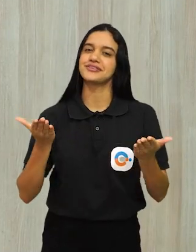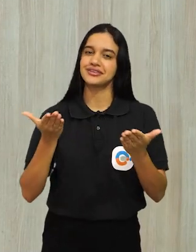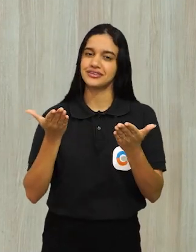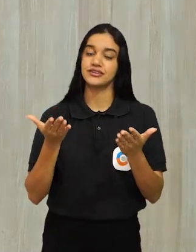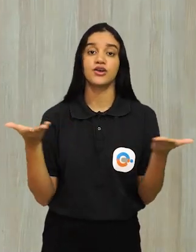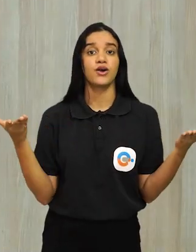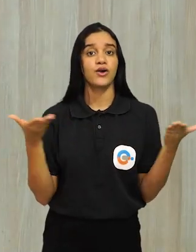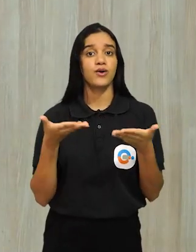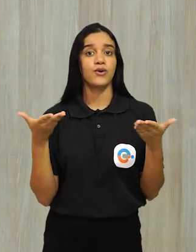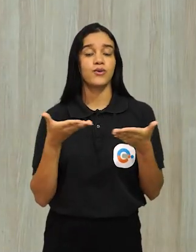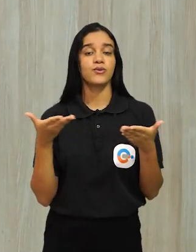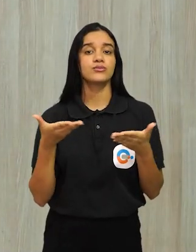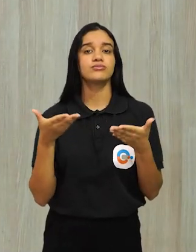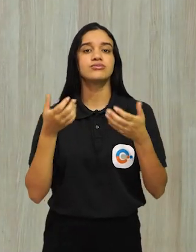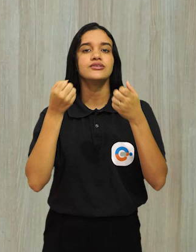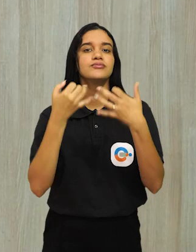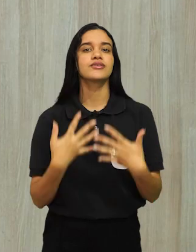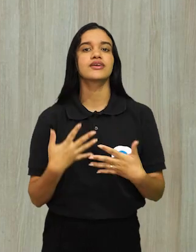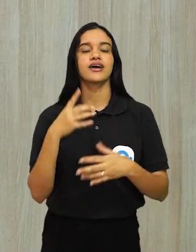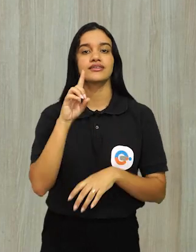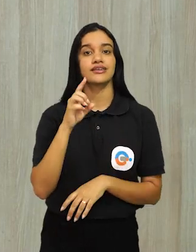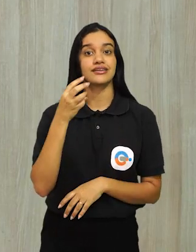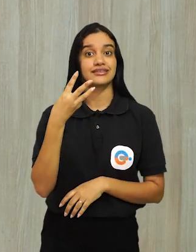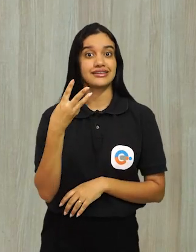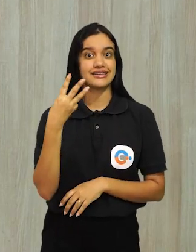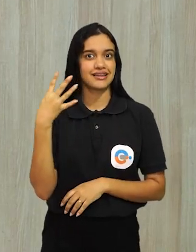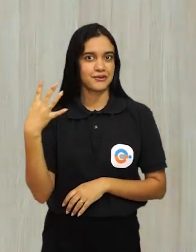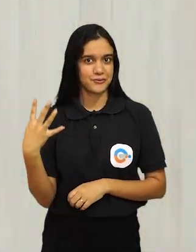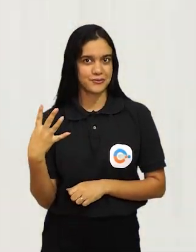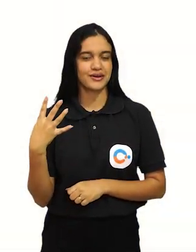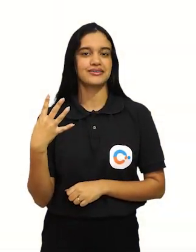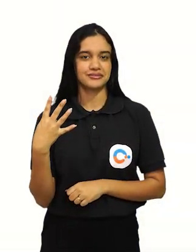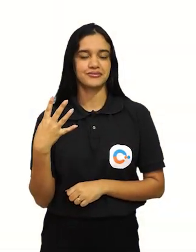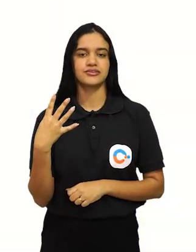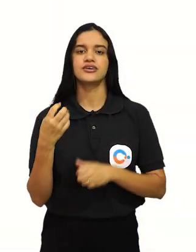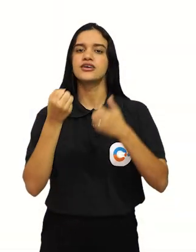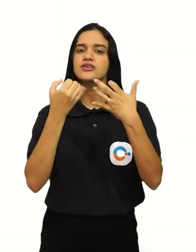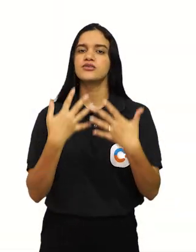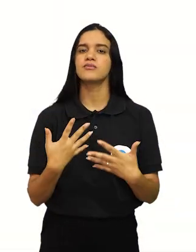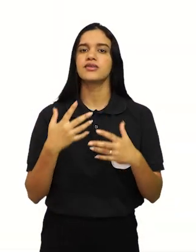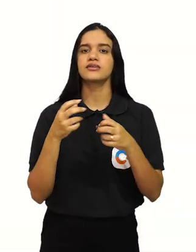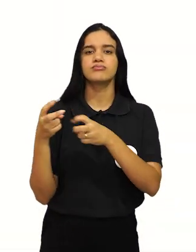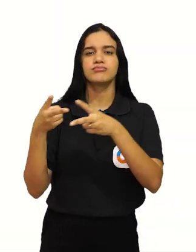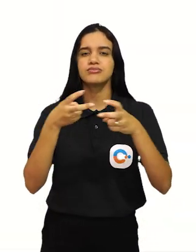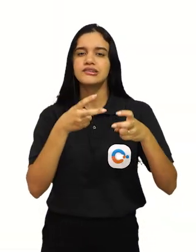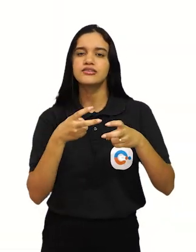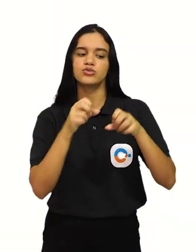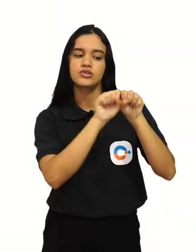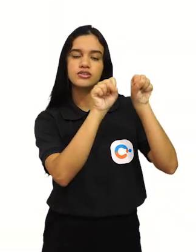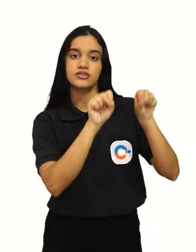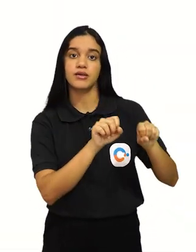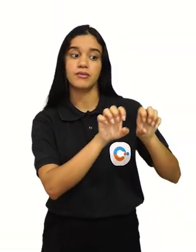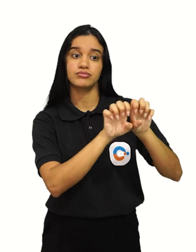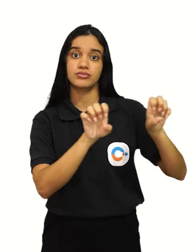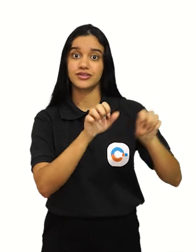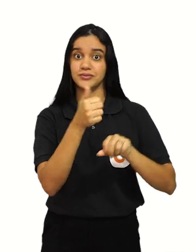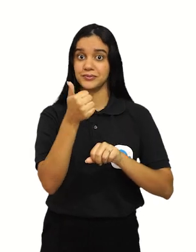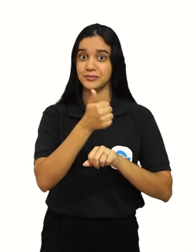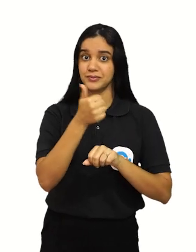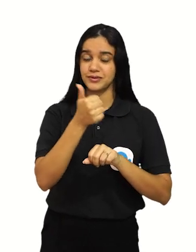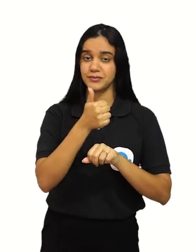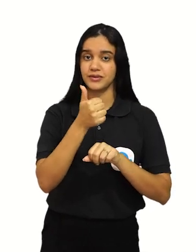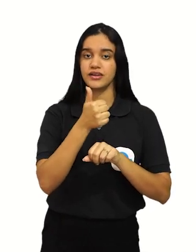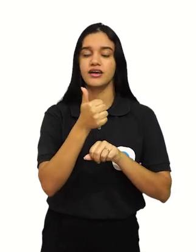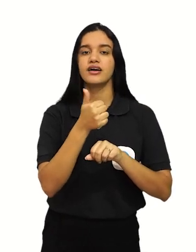vocês e hoje nós vamos falar sobre o descritor 34 que fala em identificar um sistema de equação do primeiro